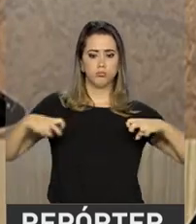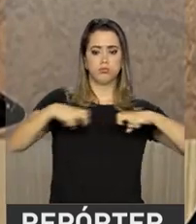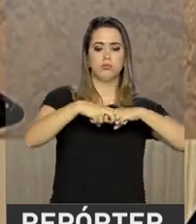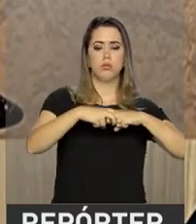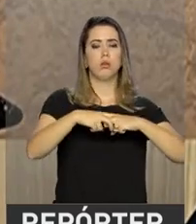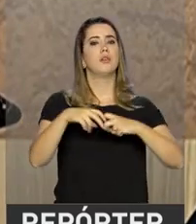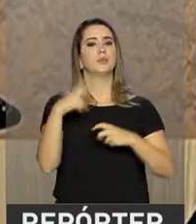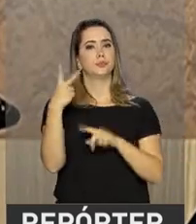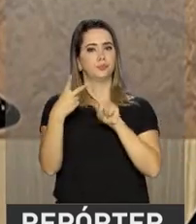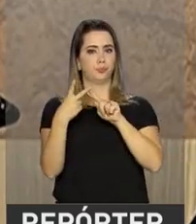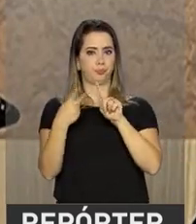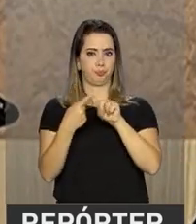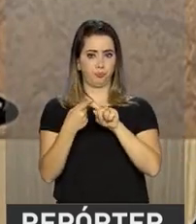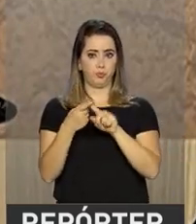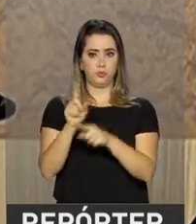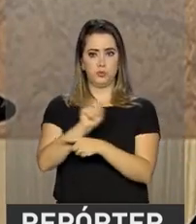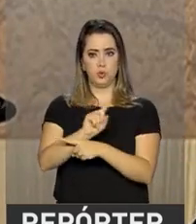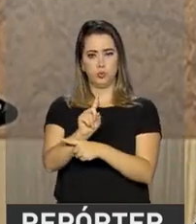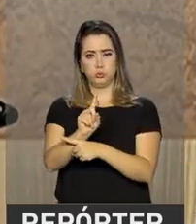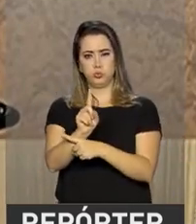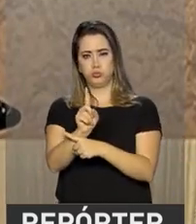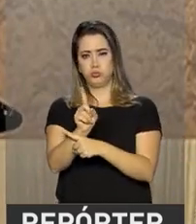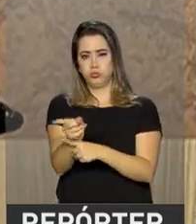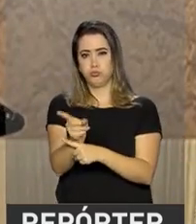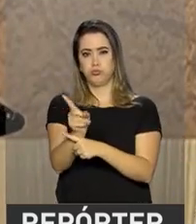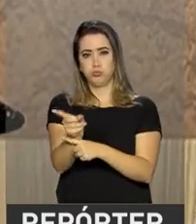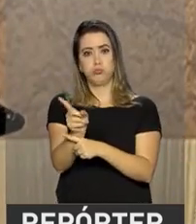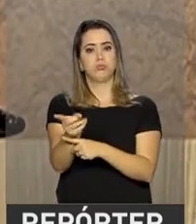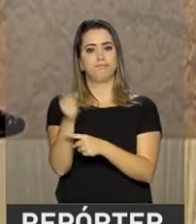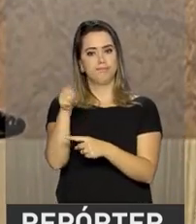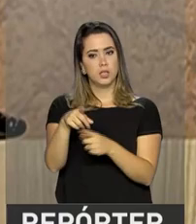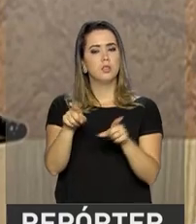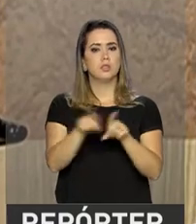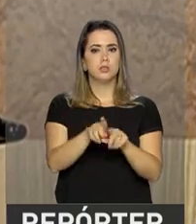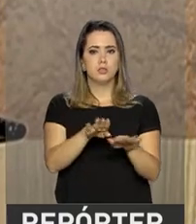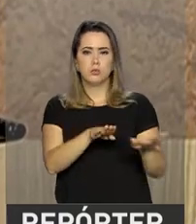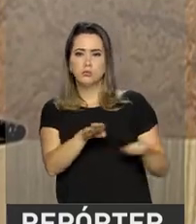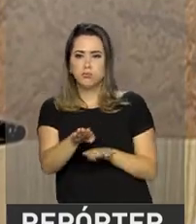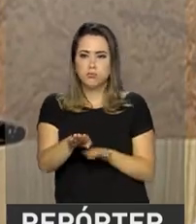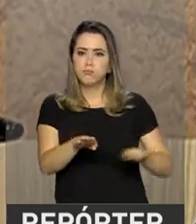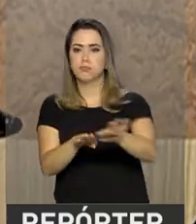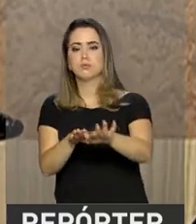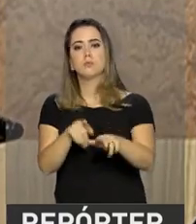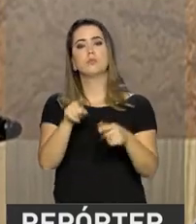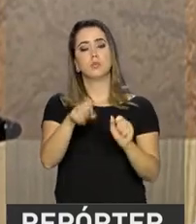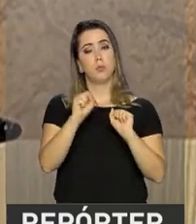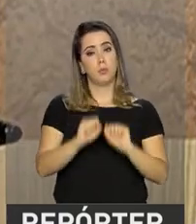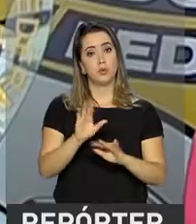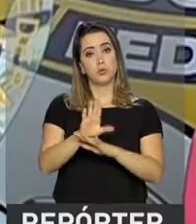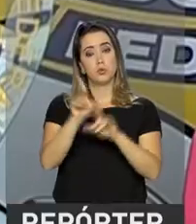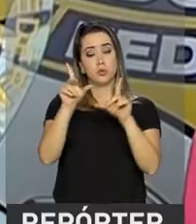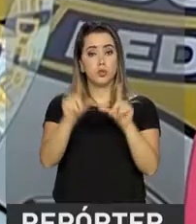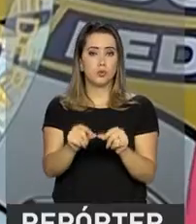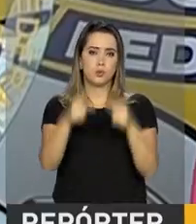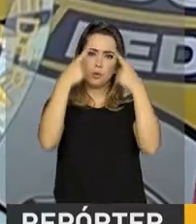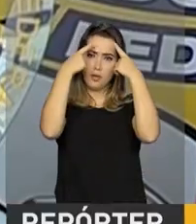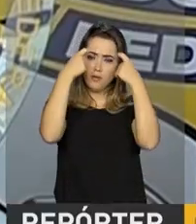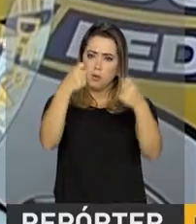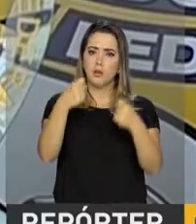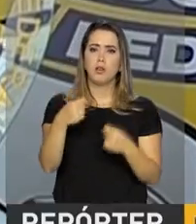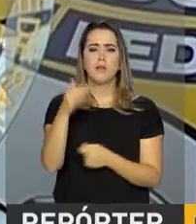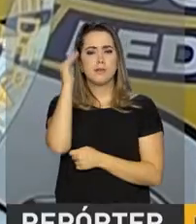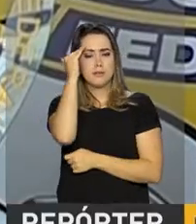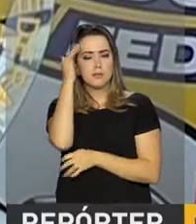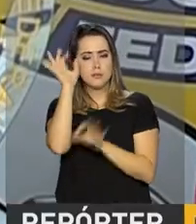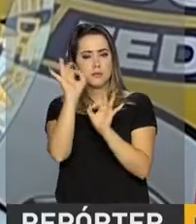velocidade ultrapassagem indevida então é um comportamento a consciência do motorista pode ajudar bastante na contenção da violência no trânsito foram seis dias de